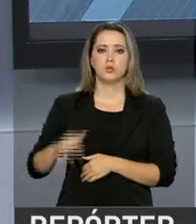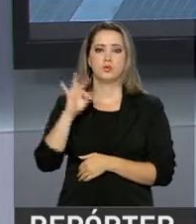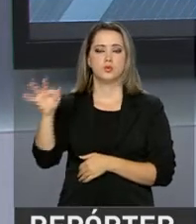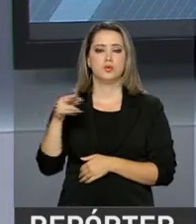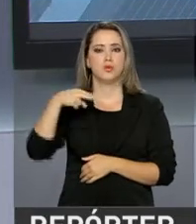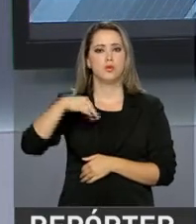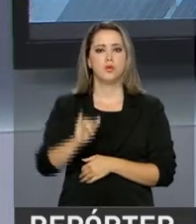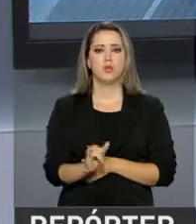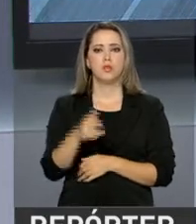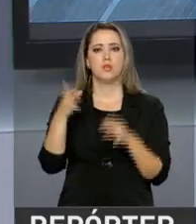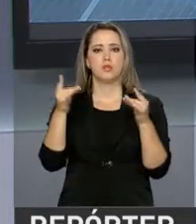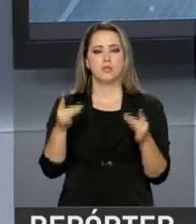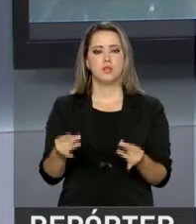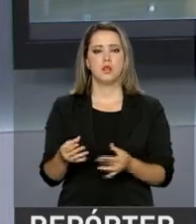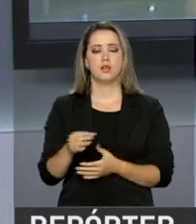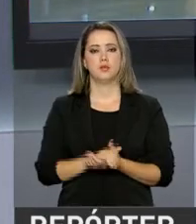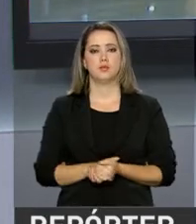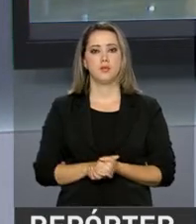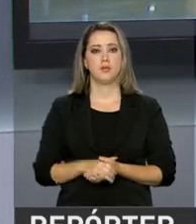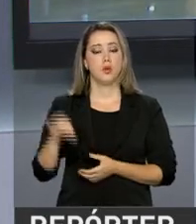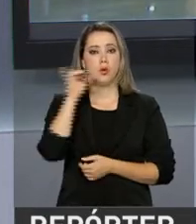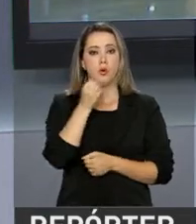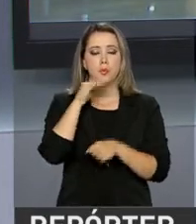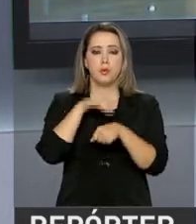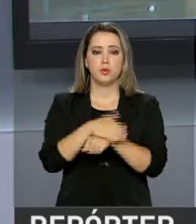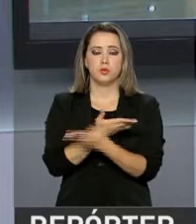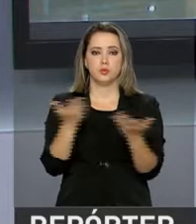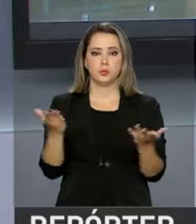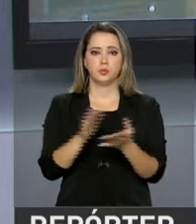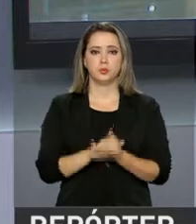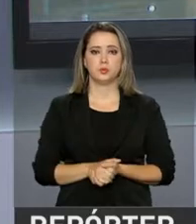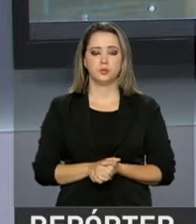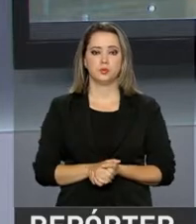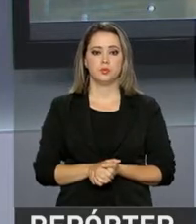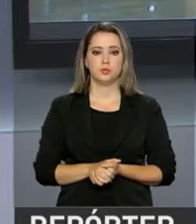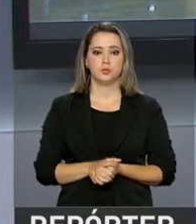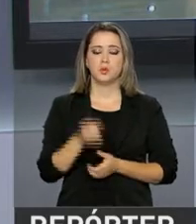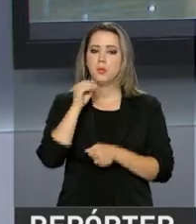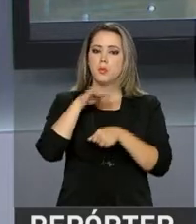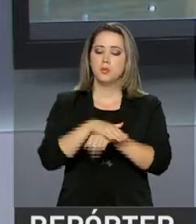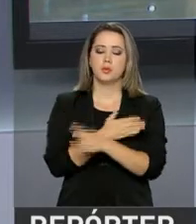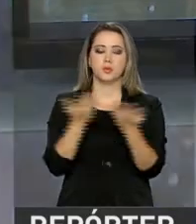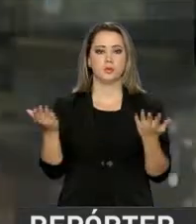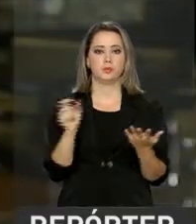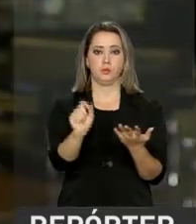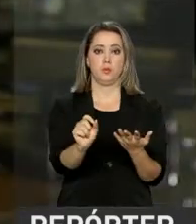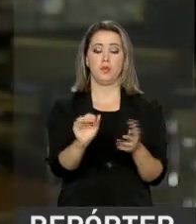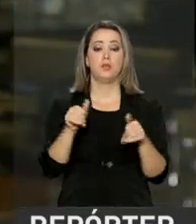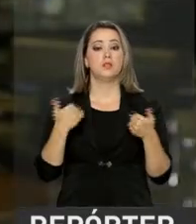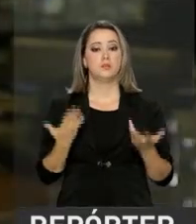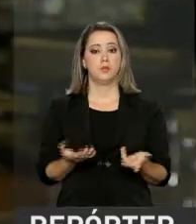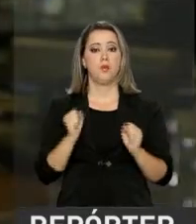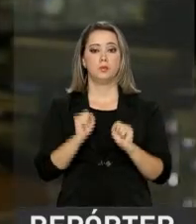repórter nem pereira tem mais informações para a gente lá é boa noite pra vocês boa noite roberto boa noite a todos olha o roberto